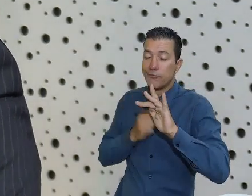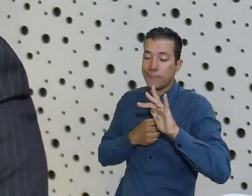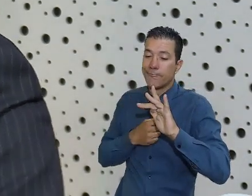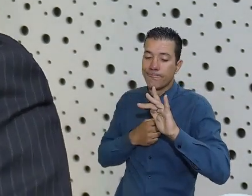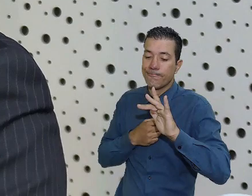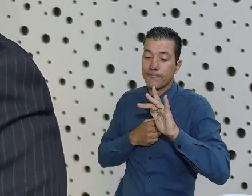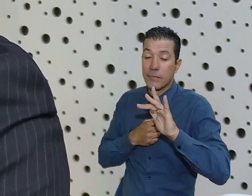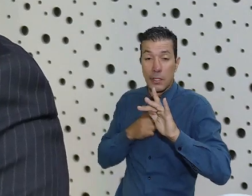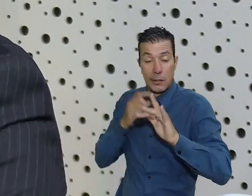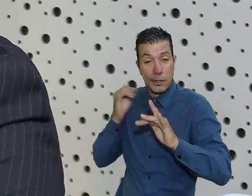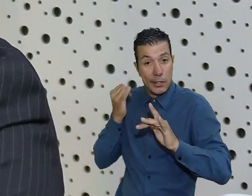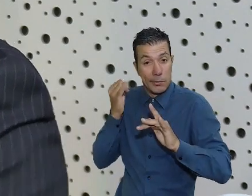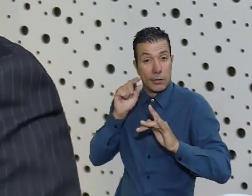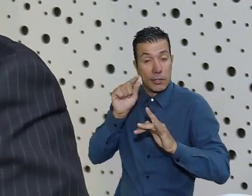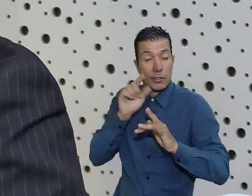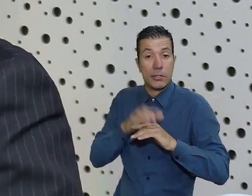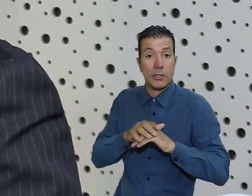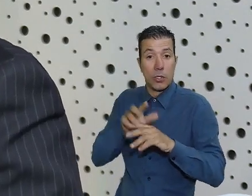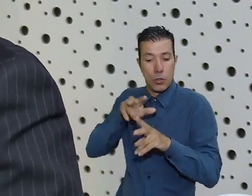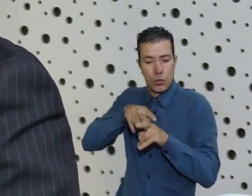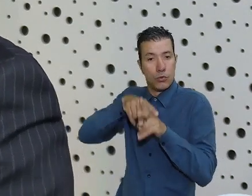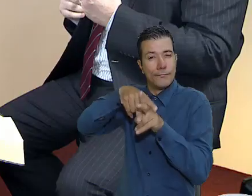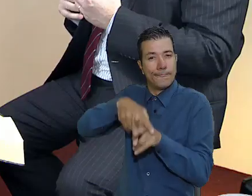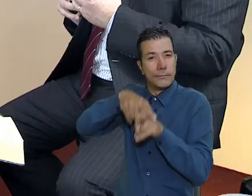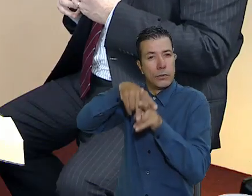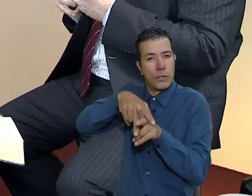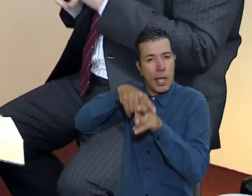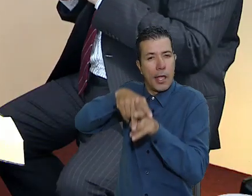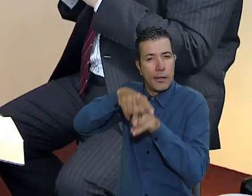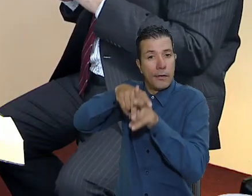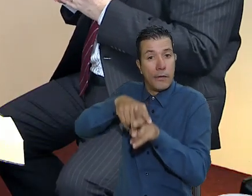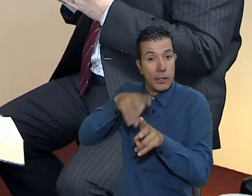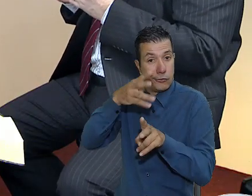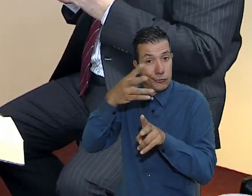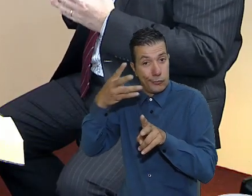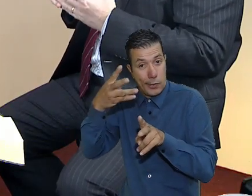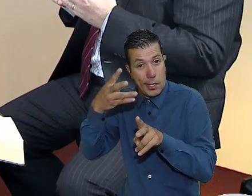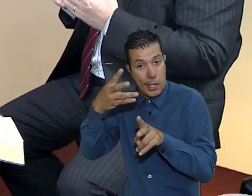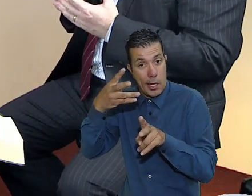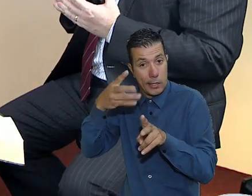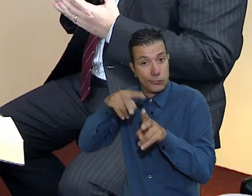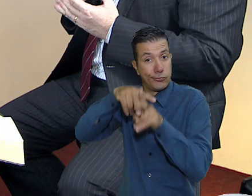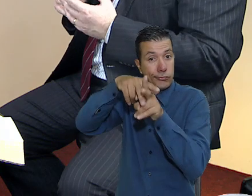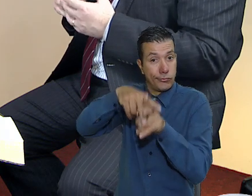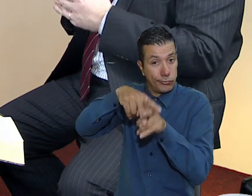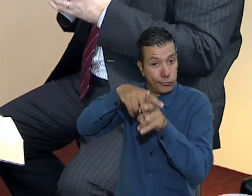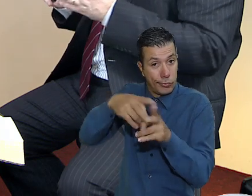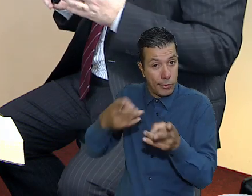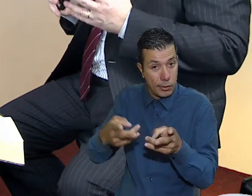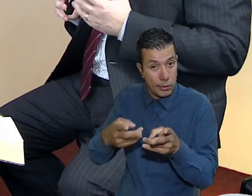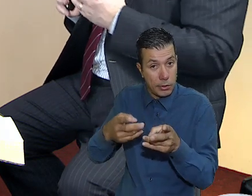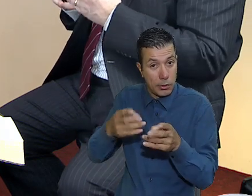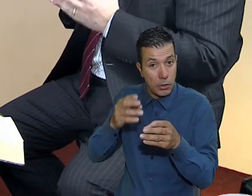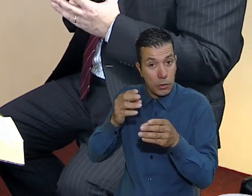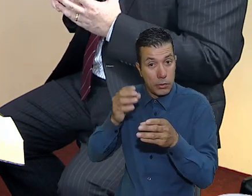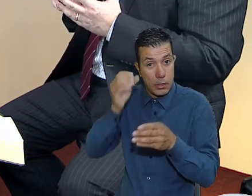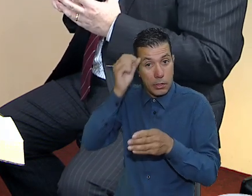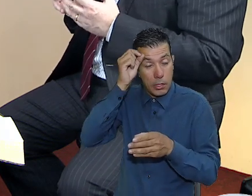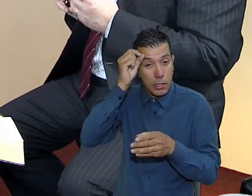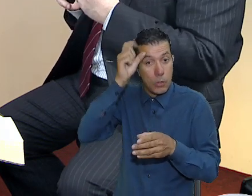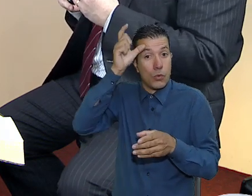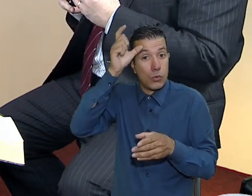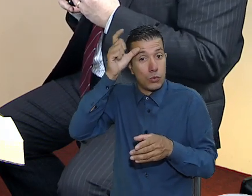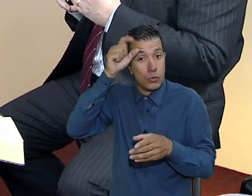Cristo. Portanto, os cavalos, eles são em número de quatro cavalos, porque okay, dentro da cultura